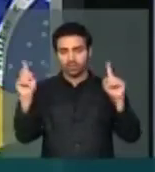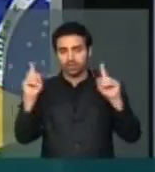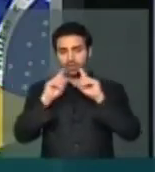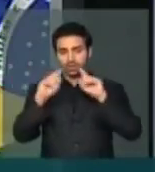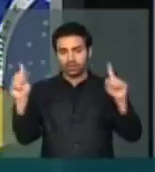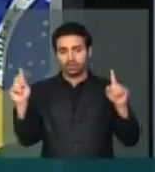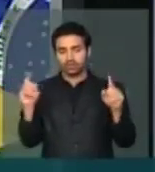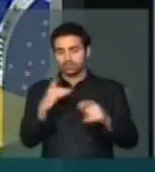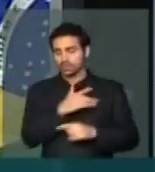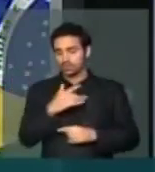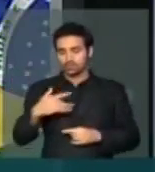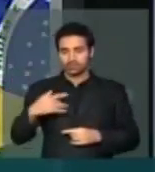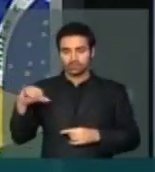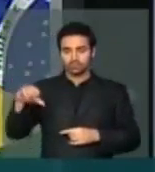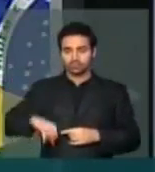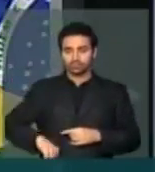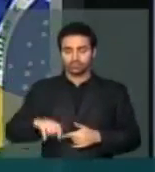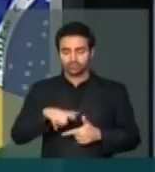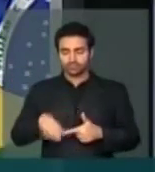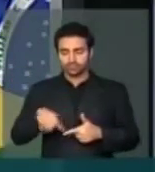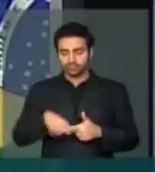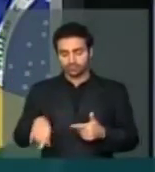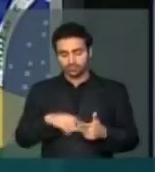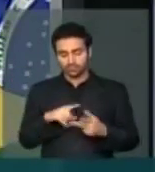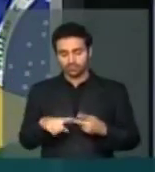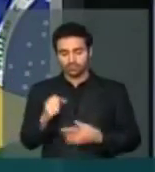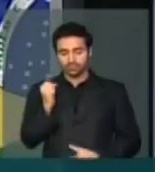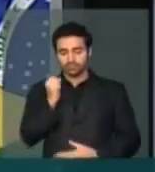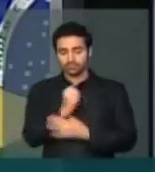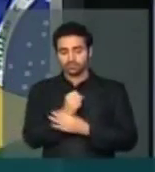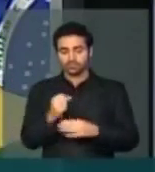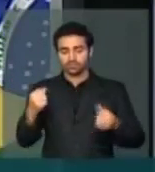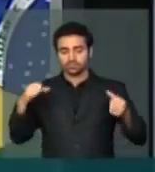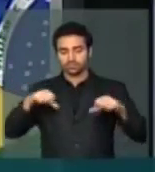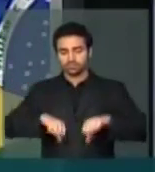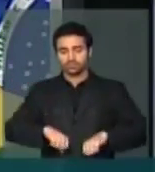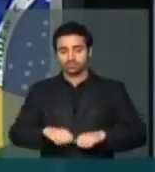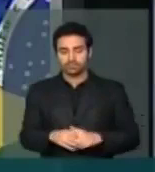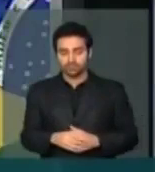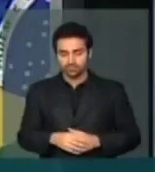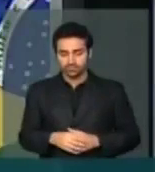Caos na saúde, caos na segurança,